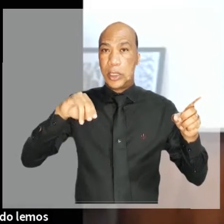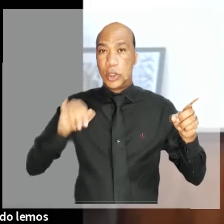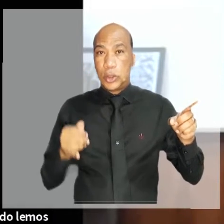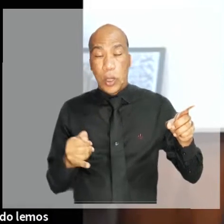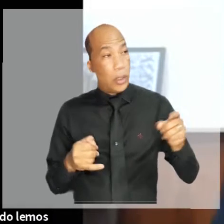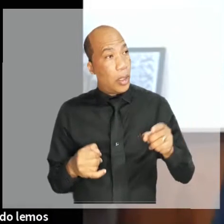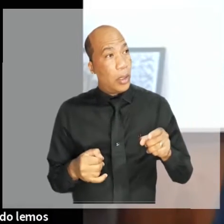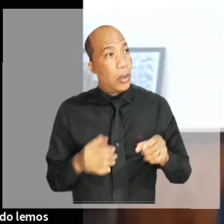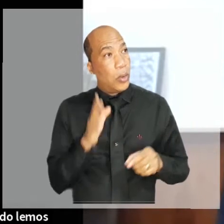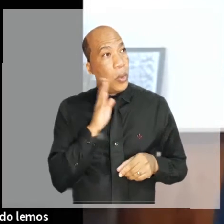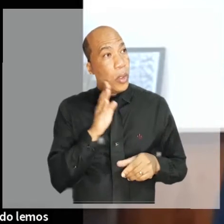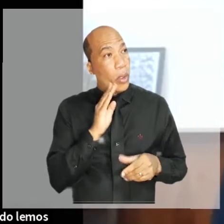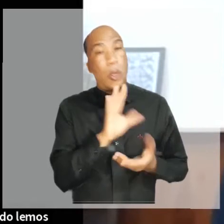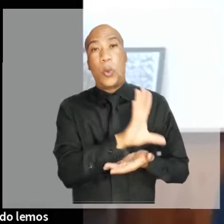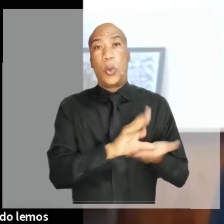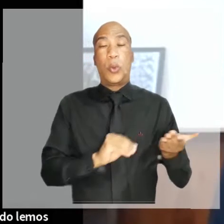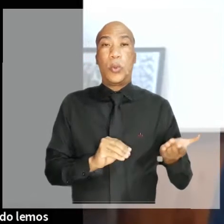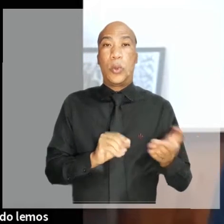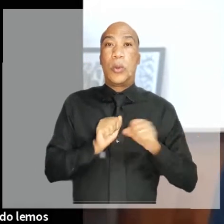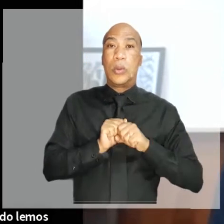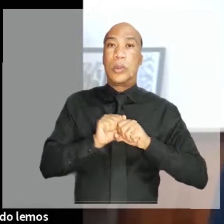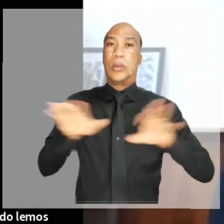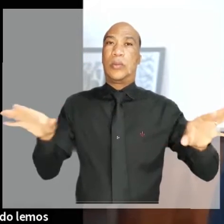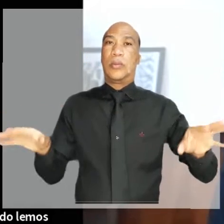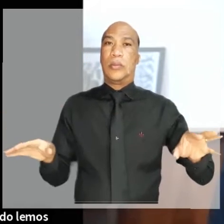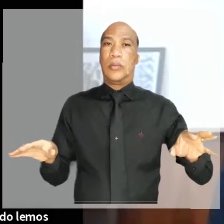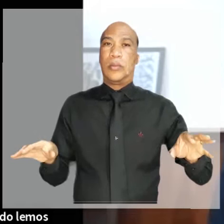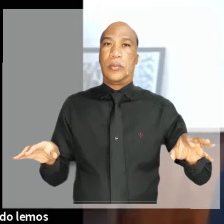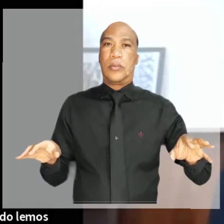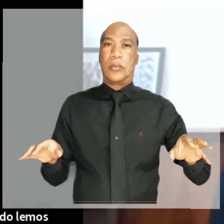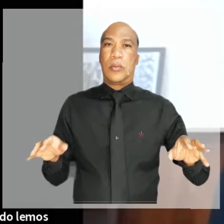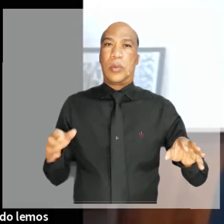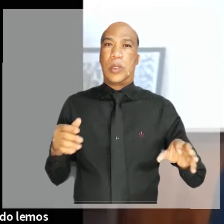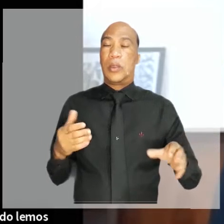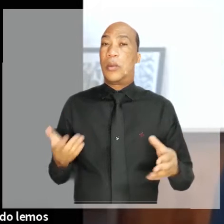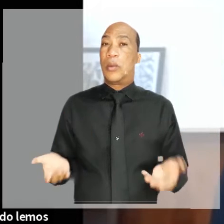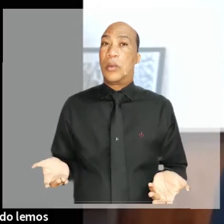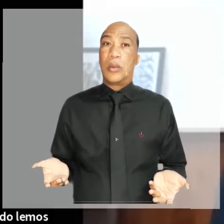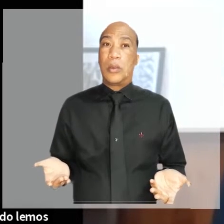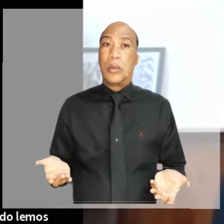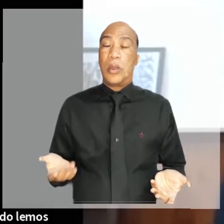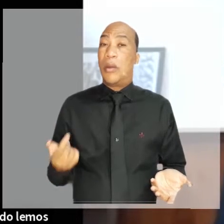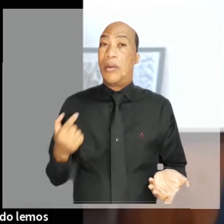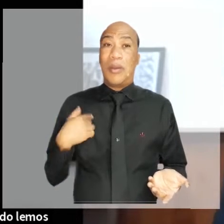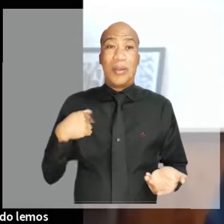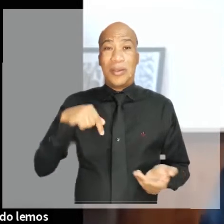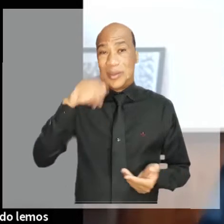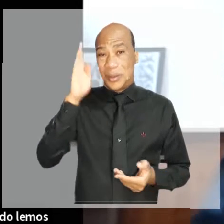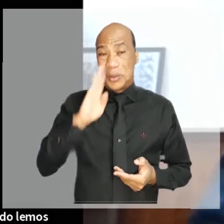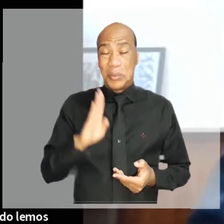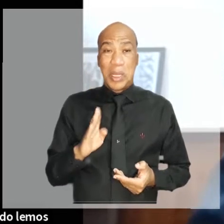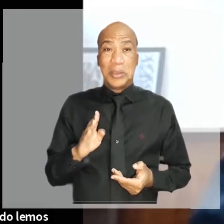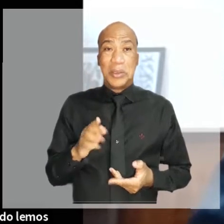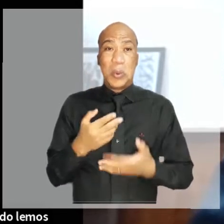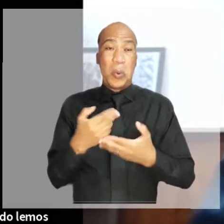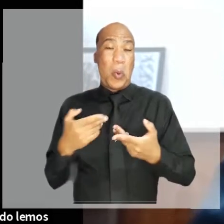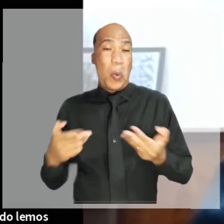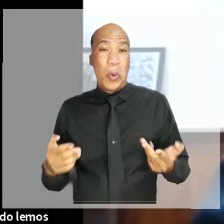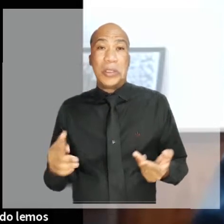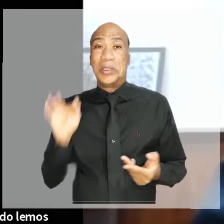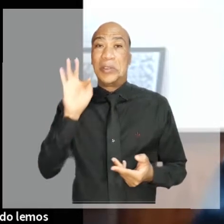muito, porque eu acho que o Brasil, infelizmente, usa mal o nosso modelo de federalismo. Eu acho que a gente poderia usar